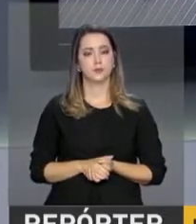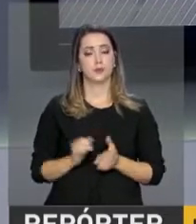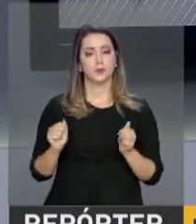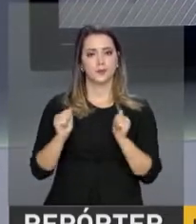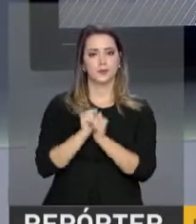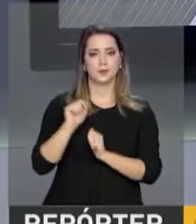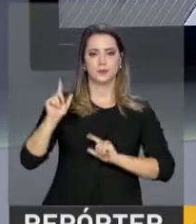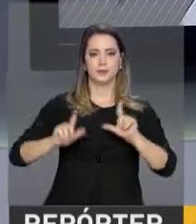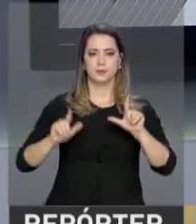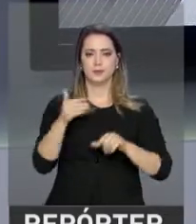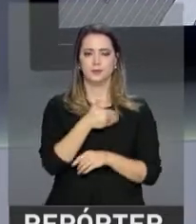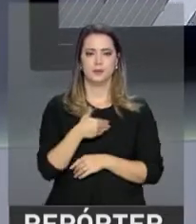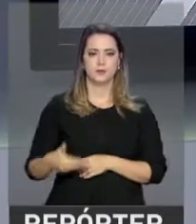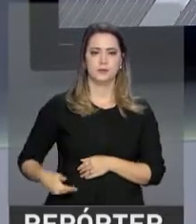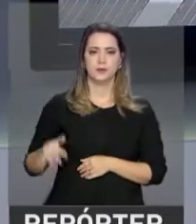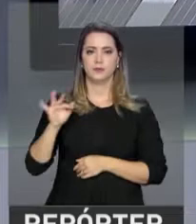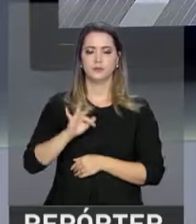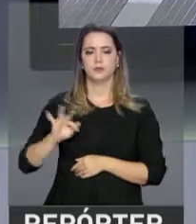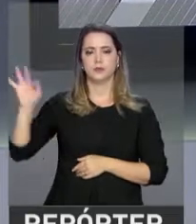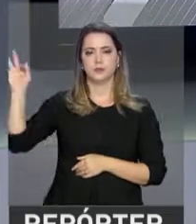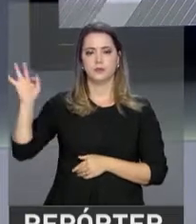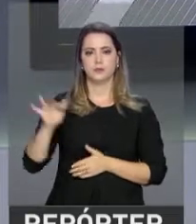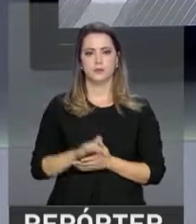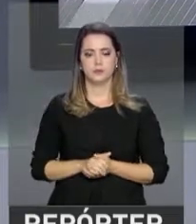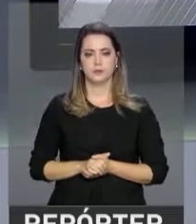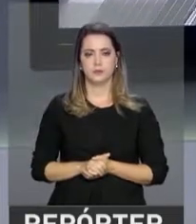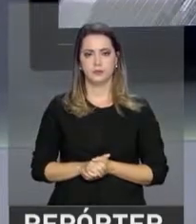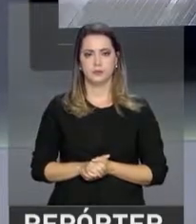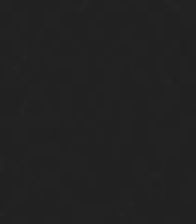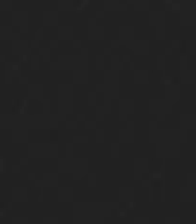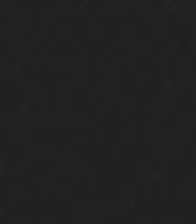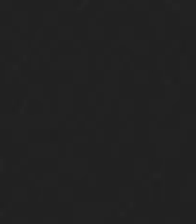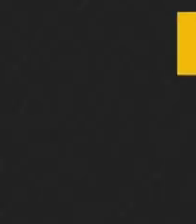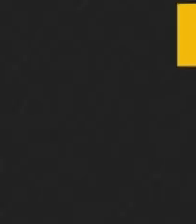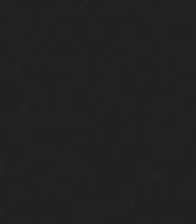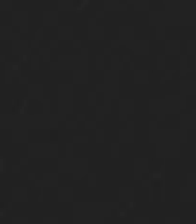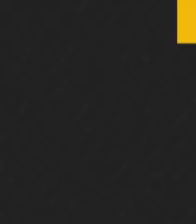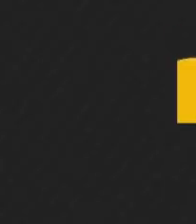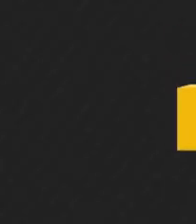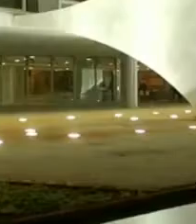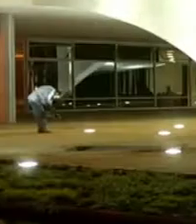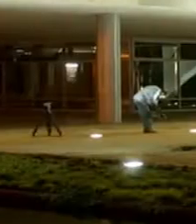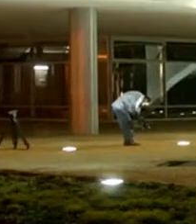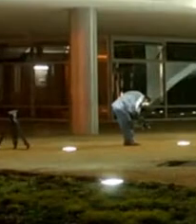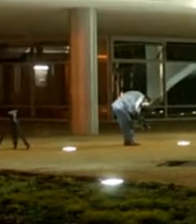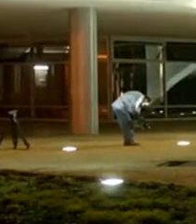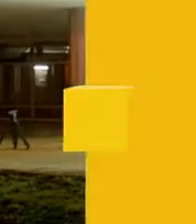Continue com a gente na NBR, a TV do Governo Federal.